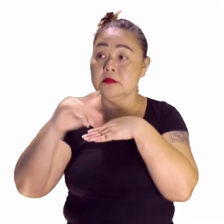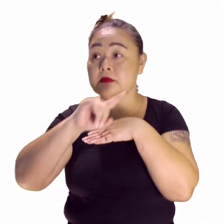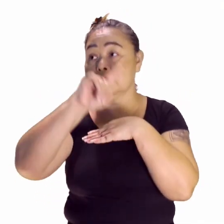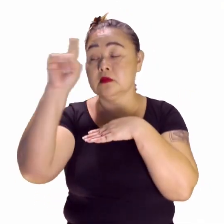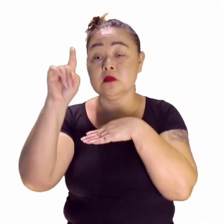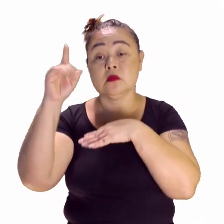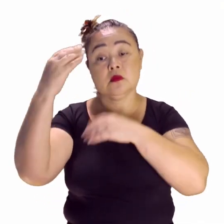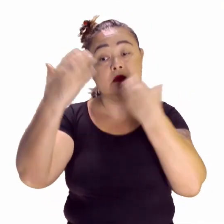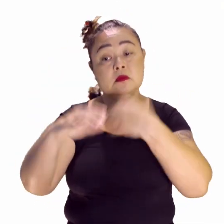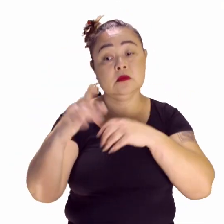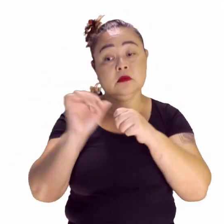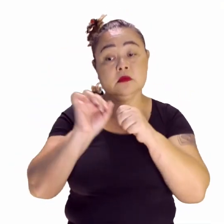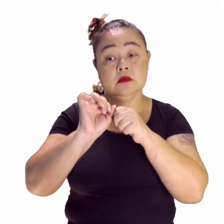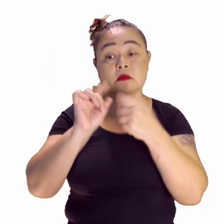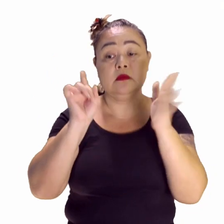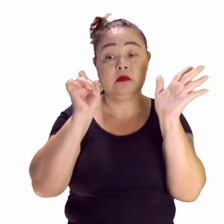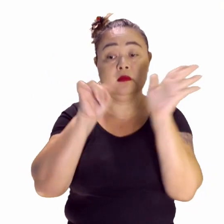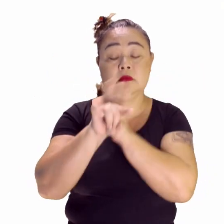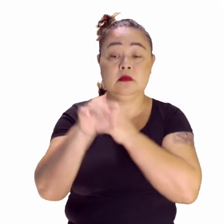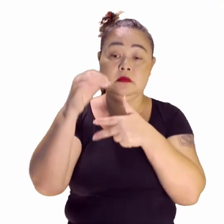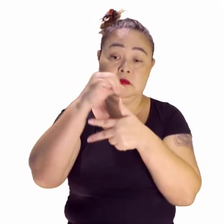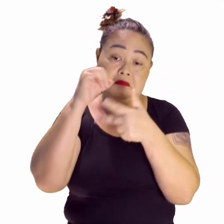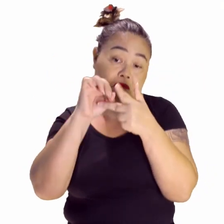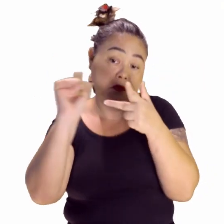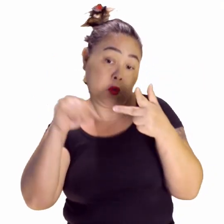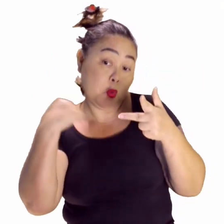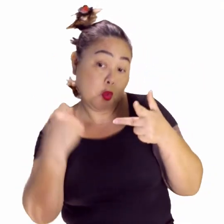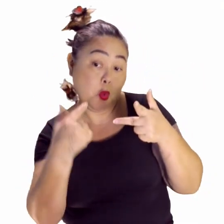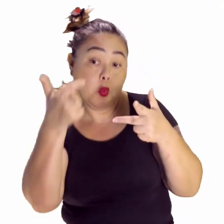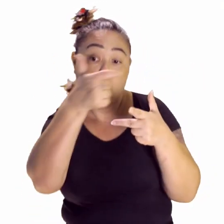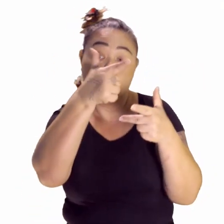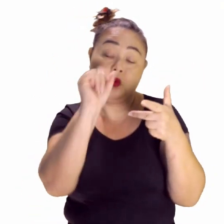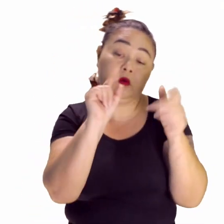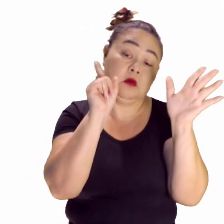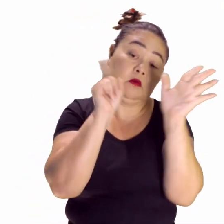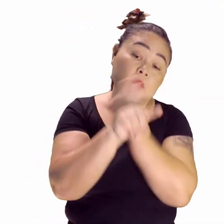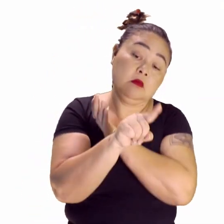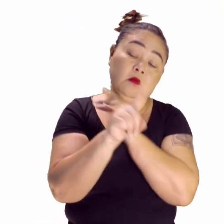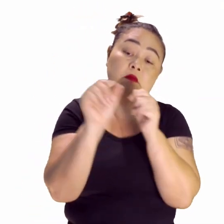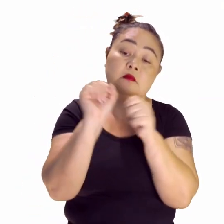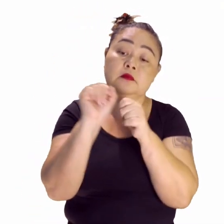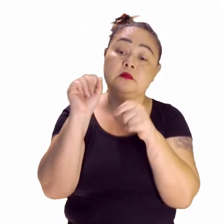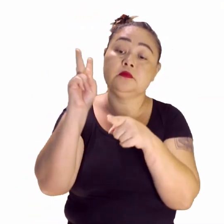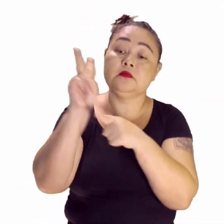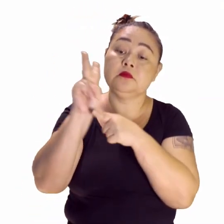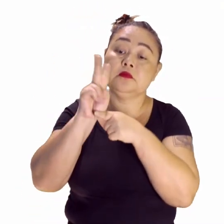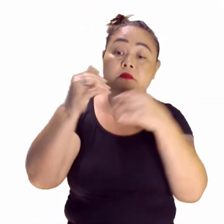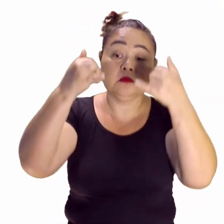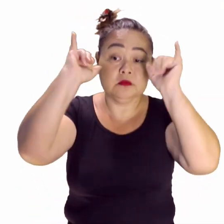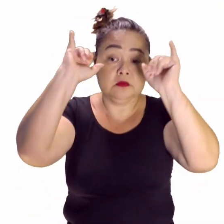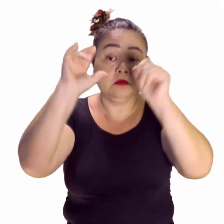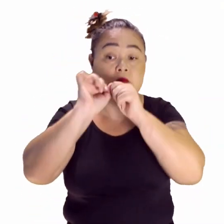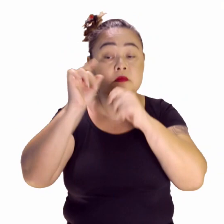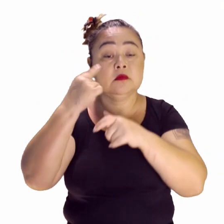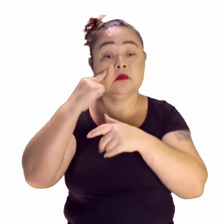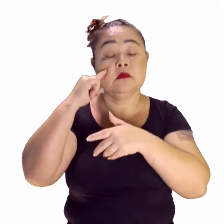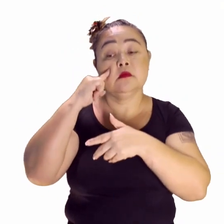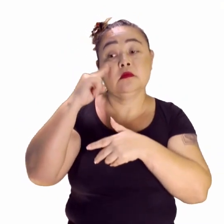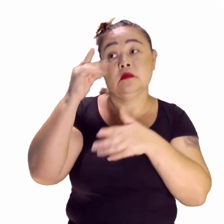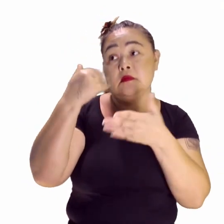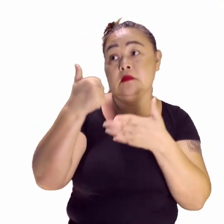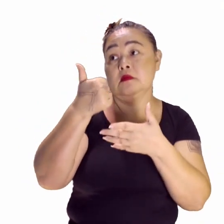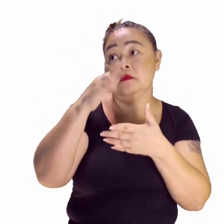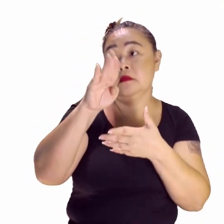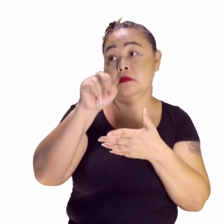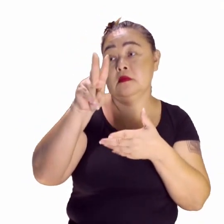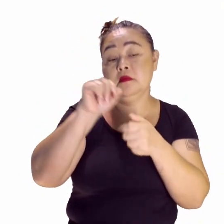no concurso, lá numa questão de prova, nossa, ou qualquer outro lugar, perguntar sobre a produção da pecuária em Rondônia, aí vem citando